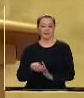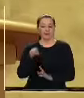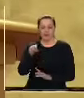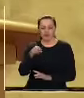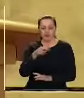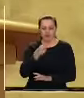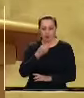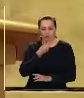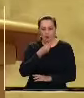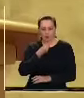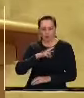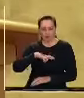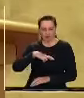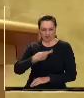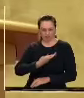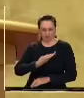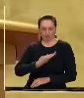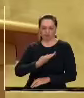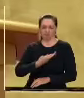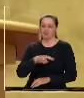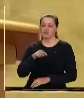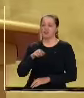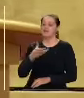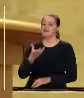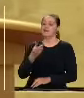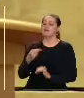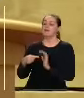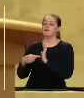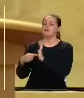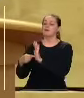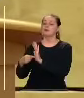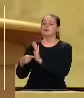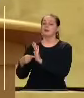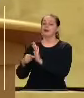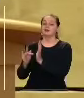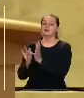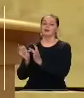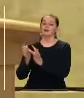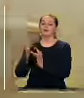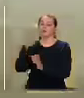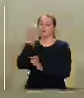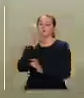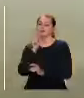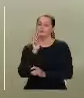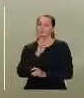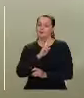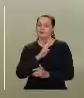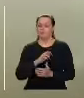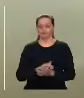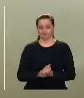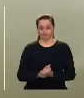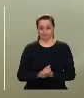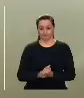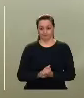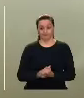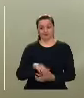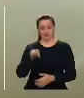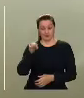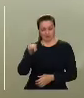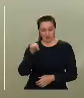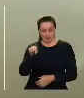era colocar Jesus numa situação, numa saia justa. como está escrito aqui. Isto diziam